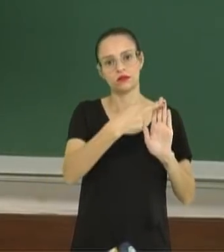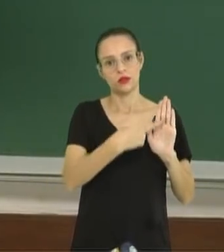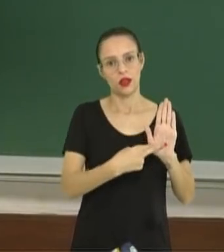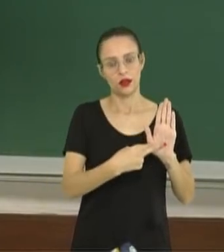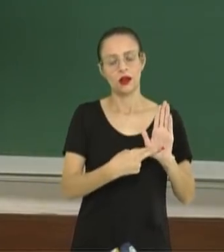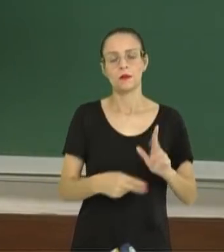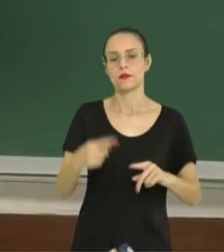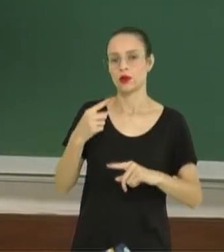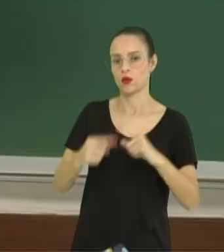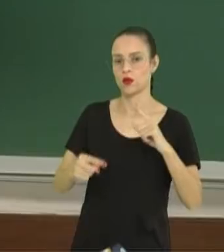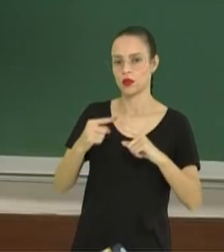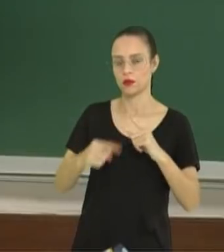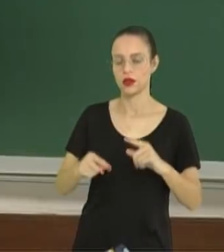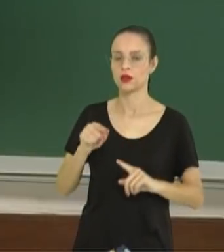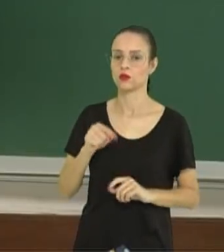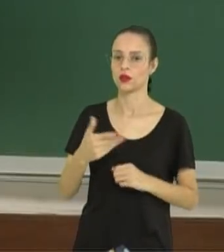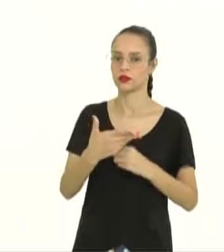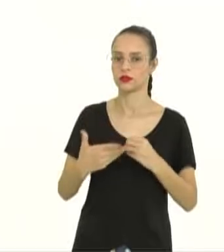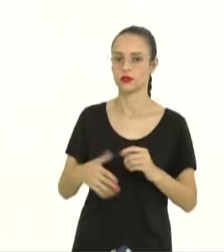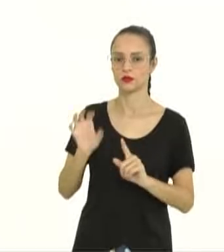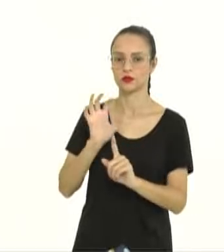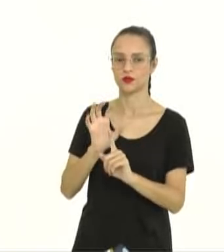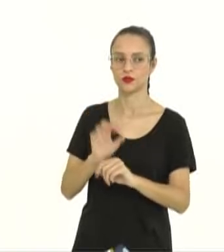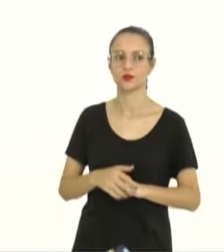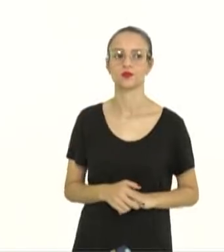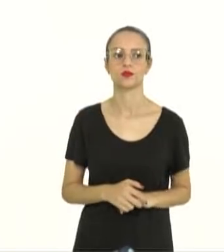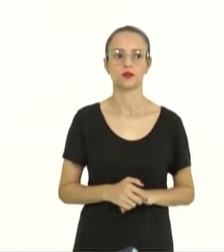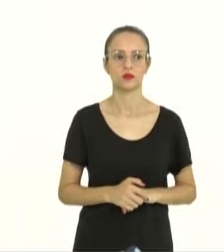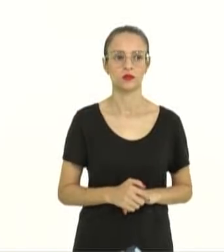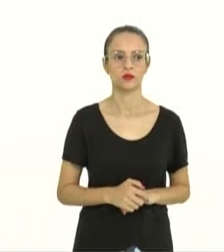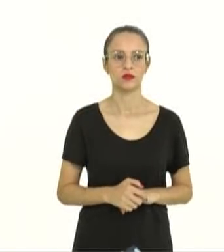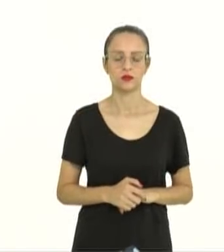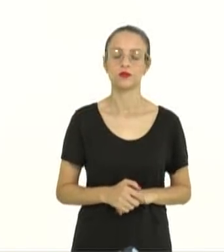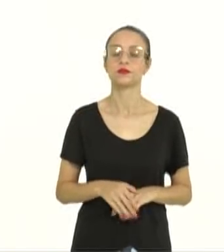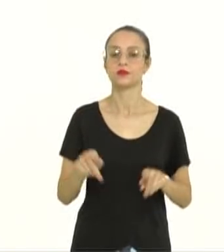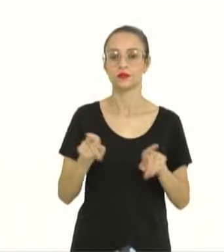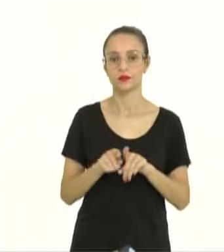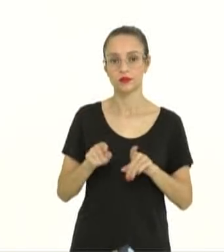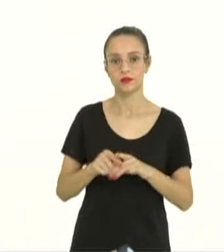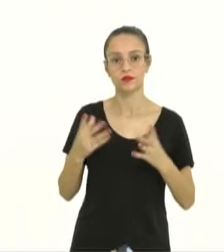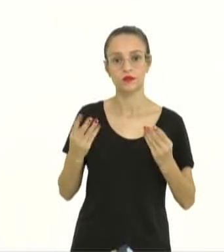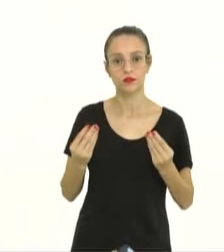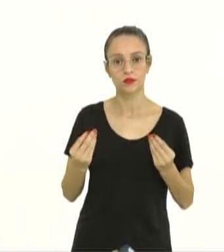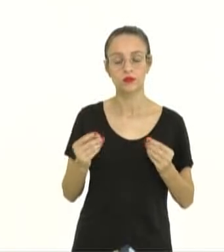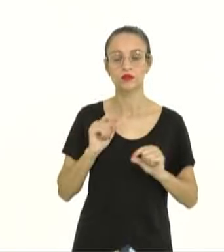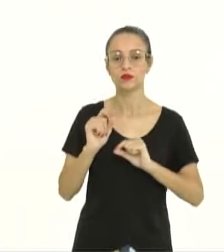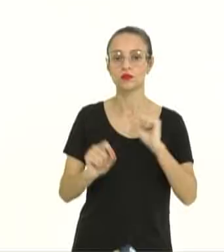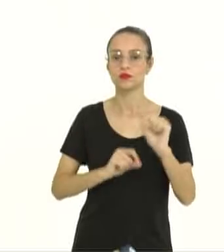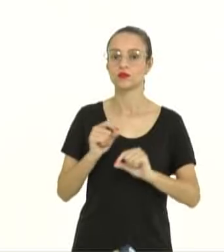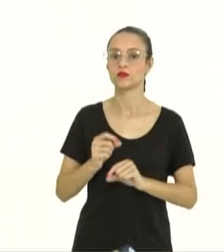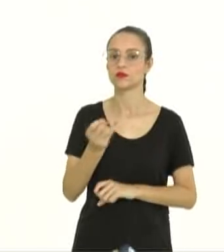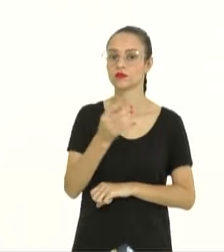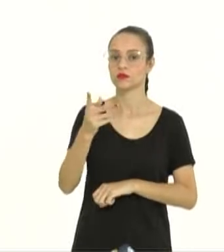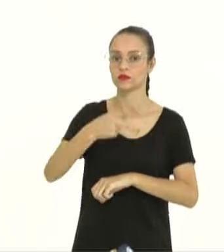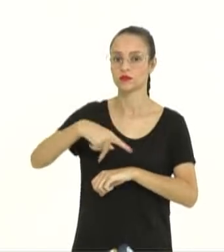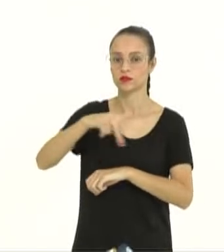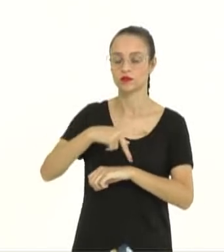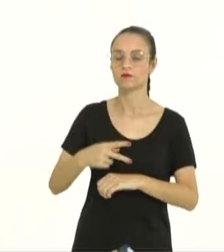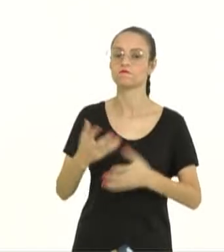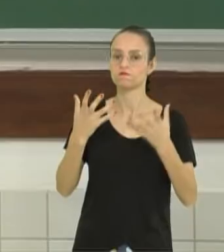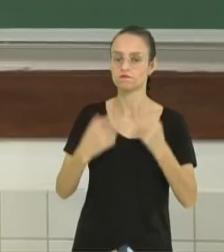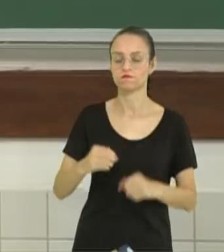impedem essa intervenção. Muito adotado por países ocidentais após a depressão, aquela crise de